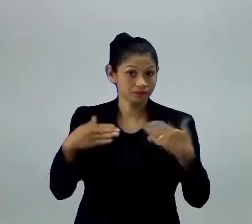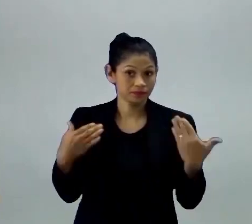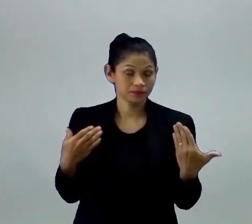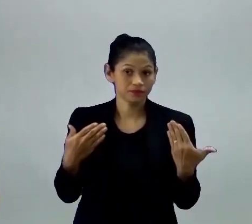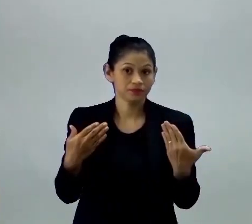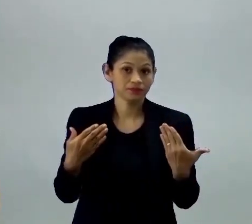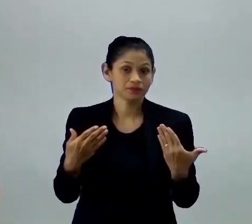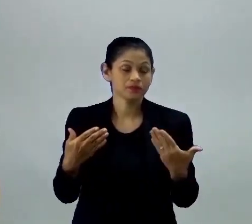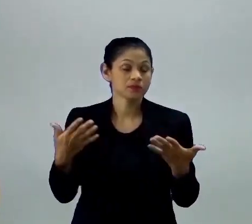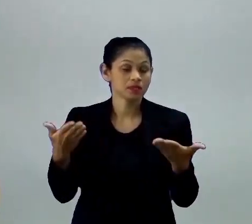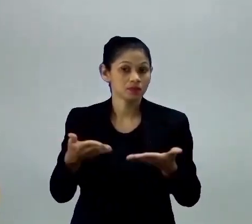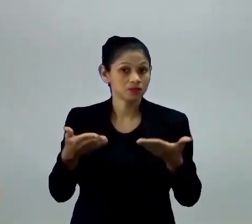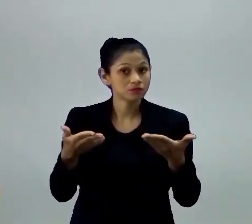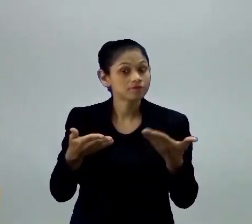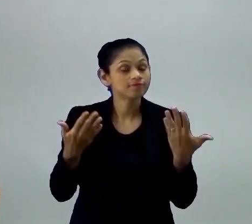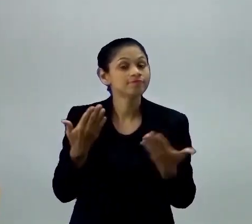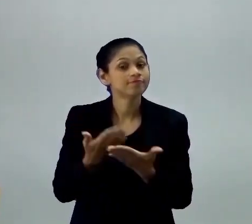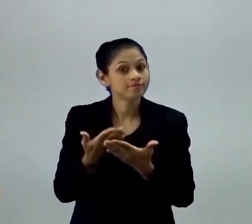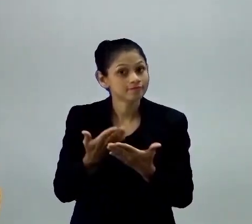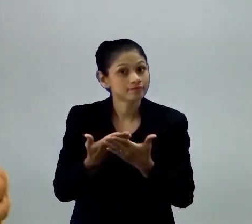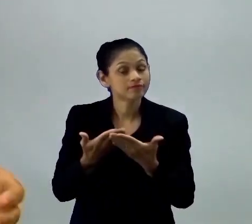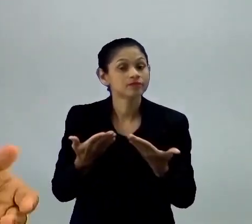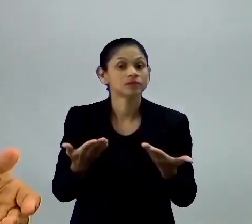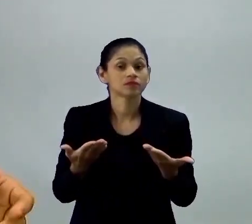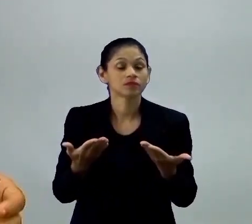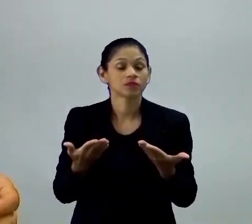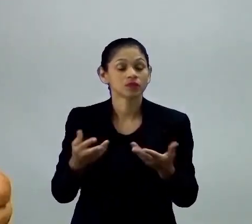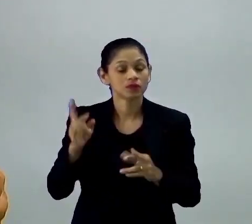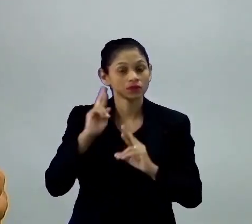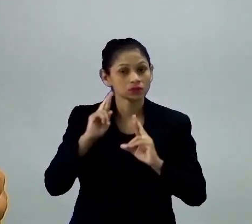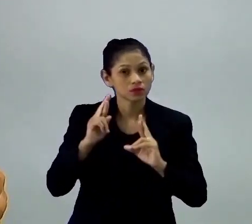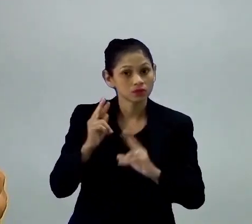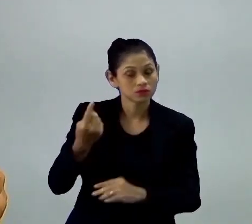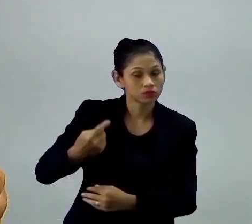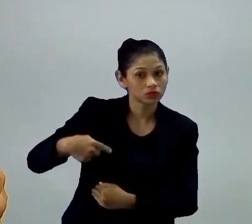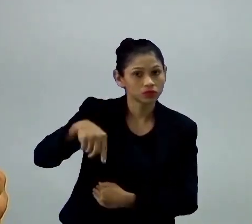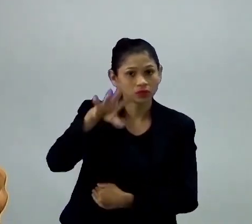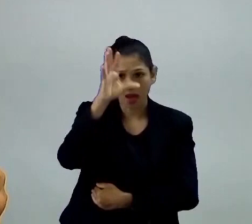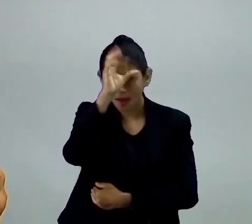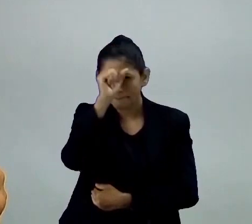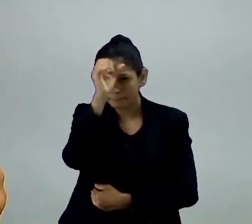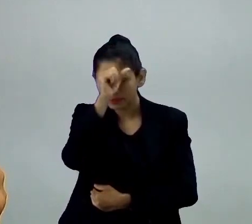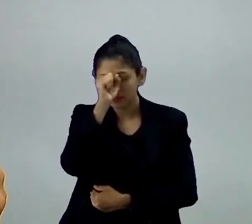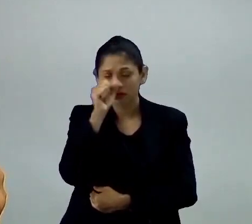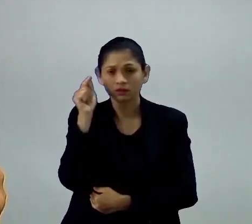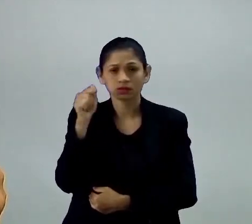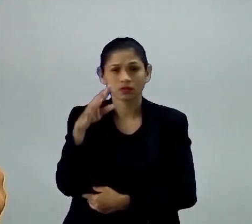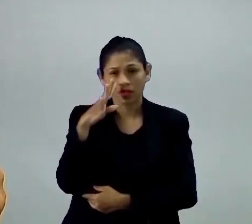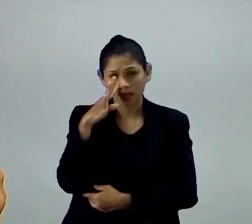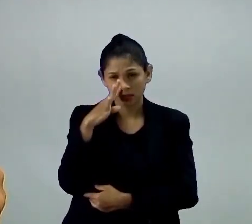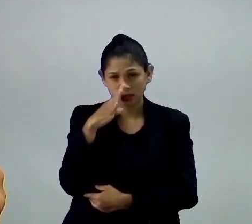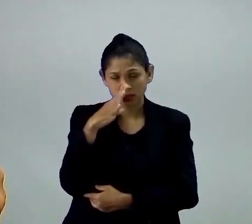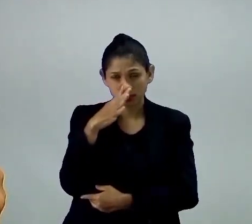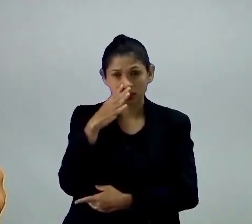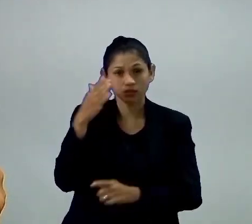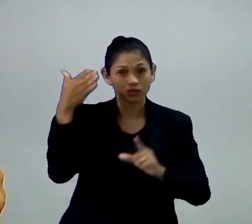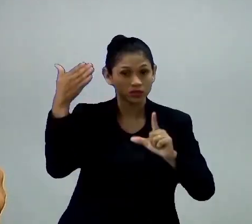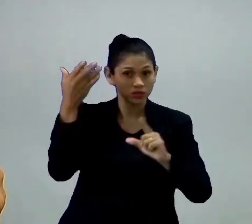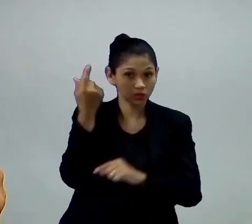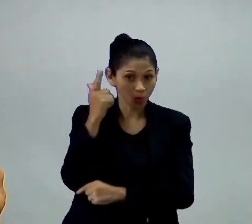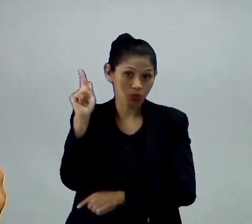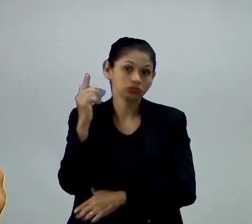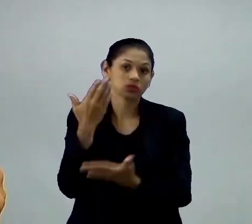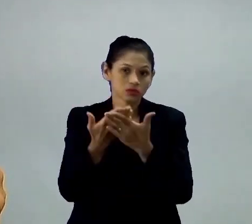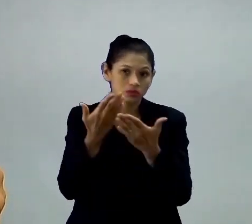Então, queridos, essa foi a nossa aula de hoje. Espero que tenham aprendido bastante. Se você quiser assistir essa ou